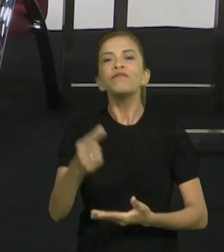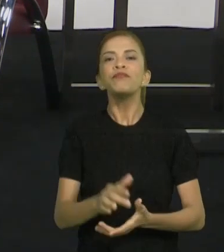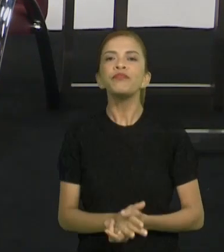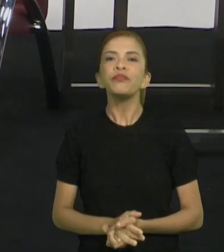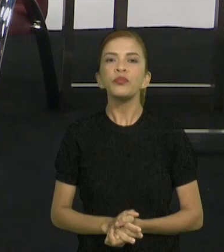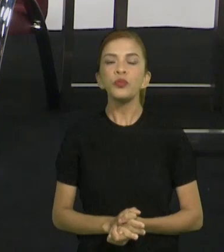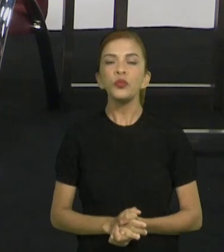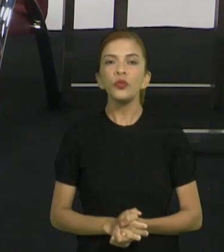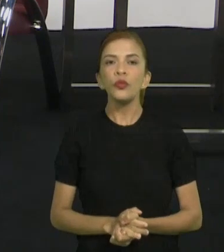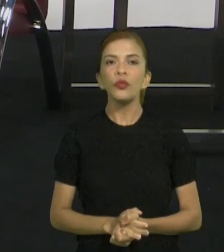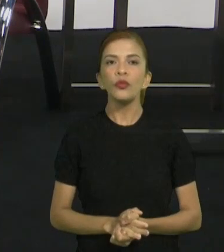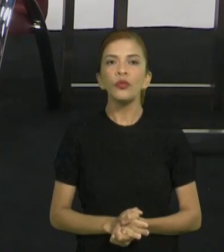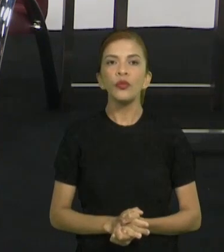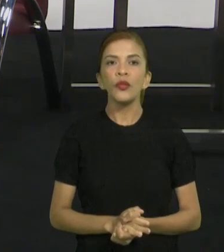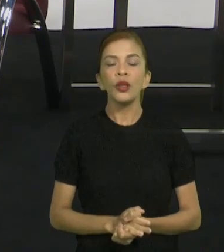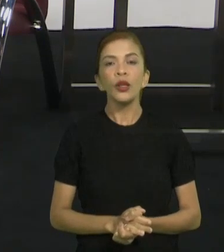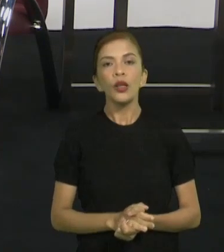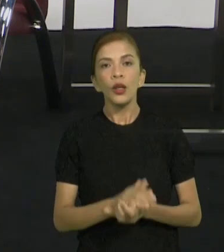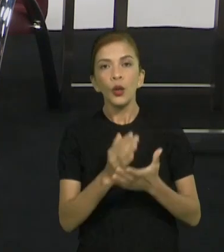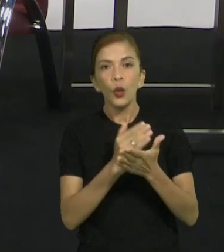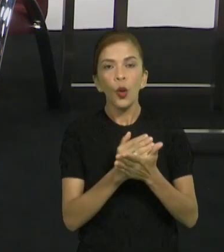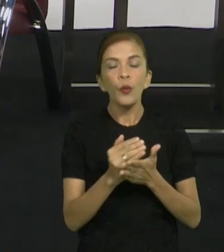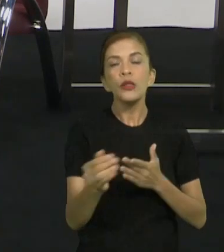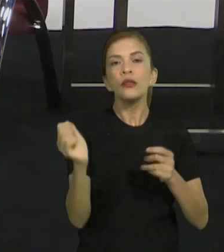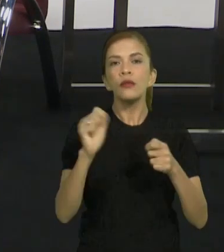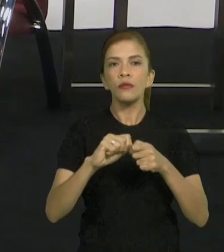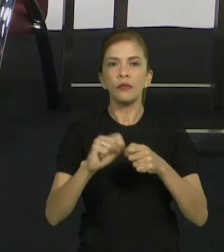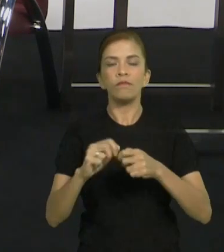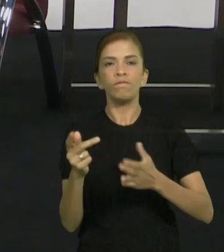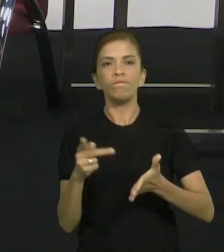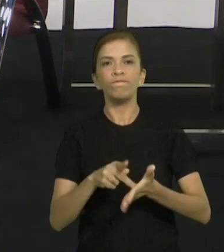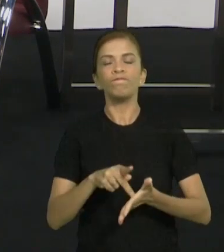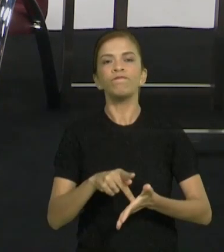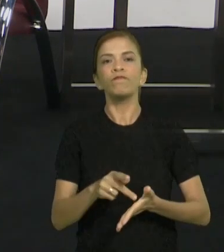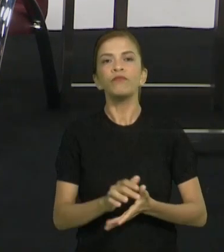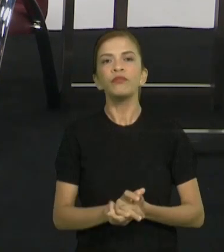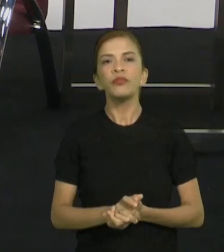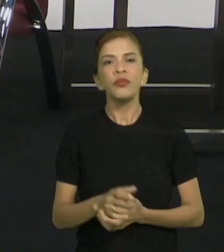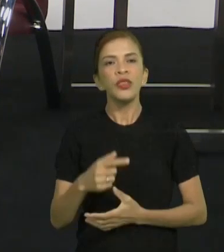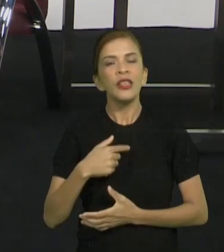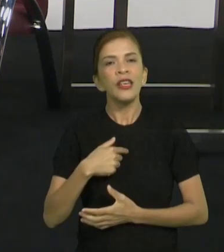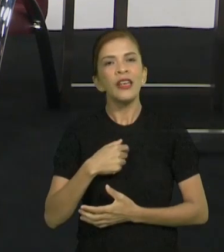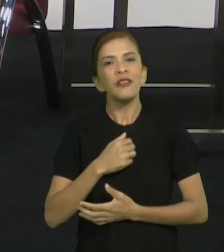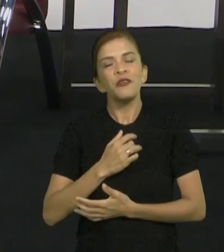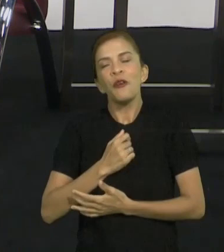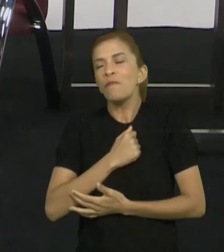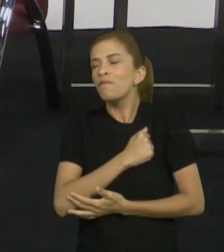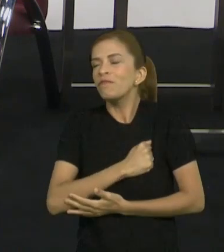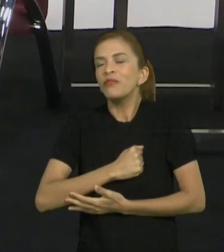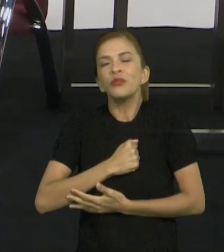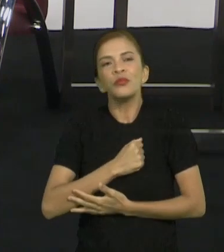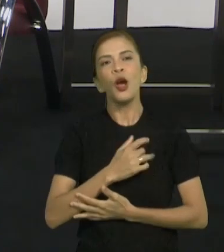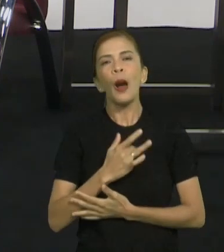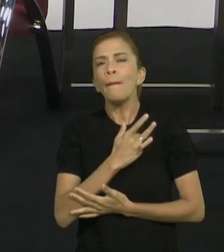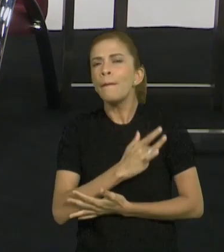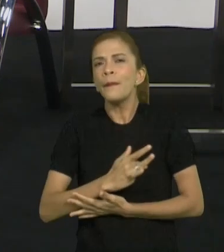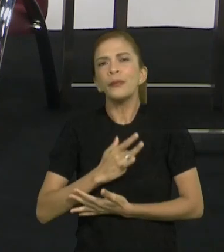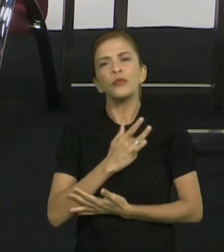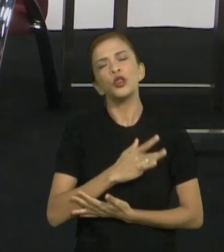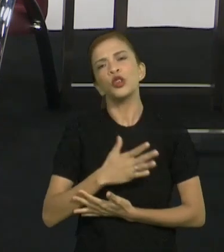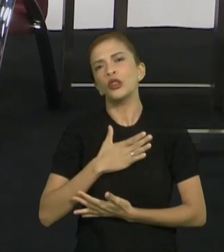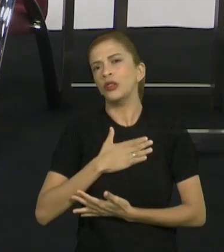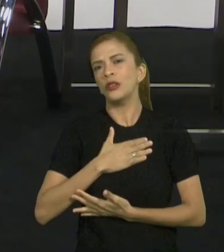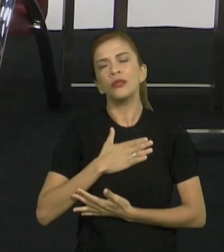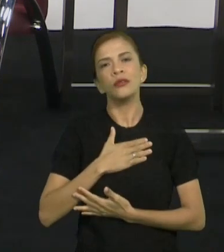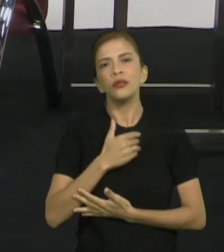gente começou a tirar do papel. E a gente, assim, eu sou apaixonada pela minha mãe. Claro. Eu sou apaixonada,